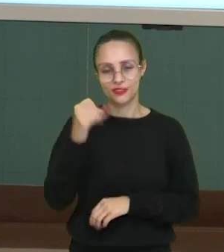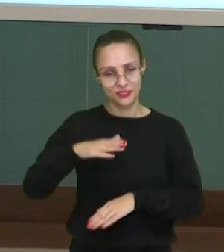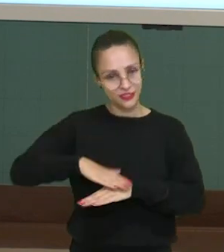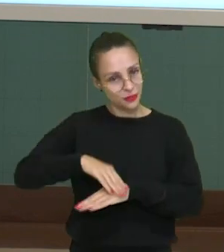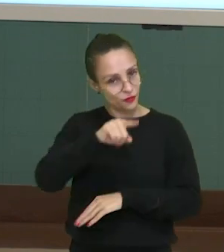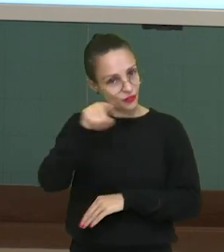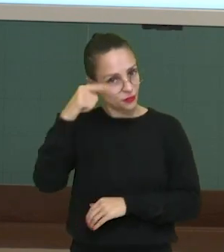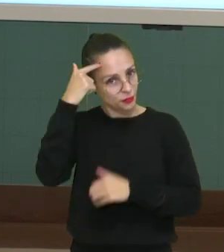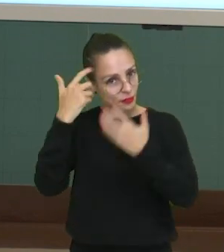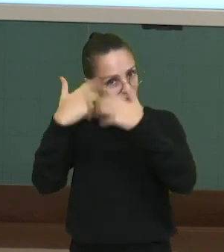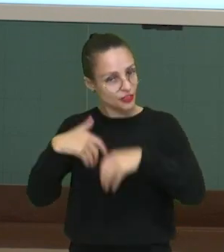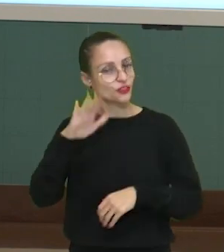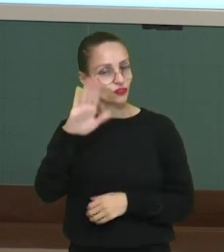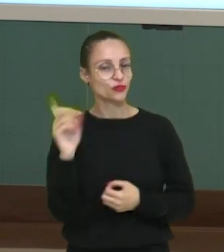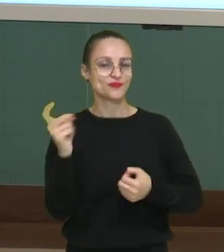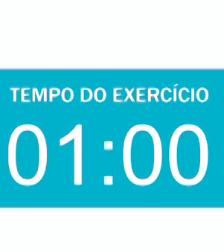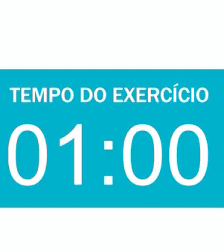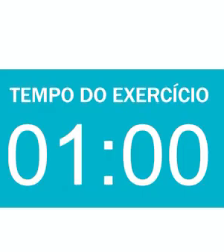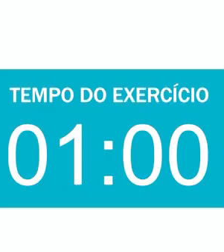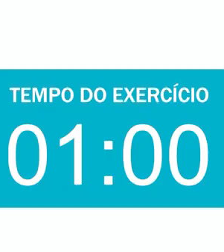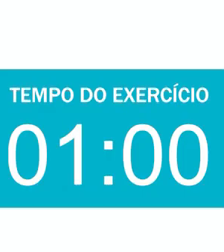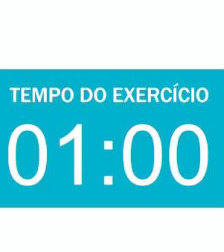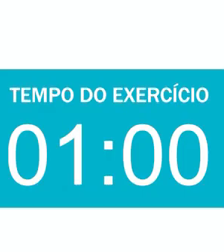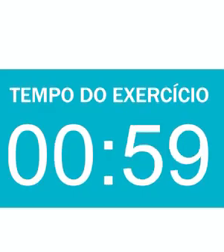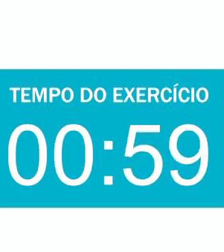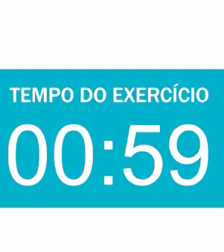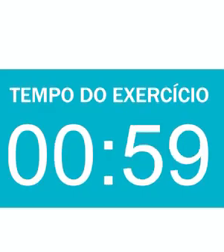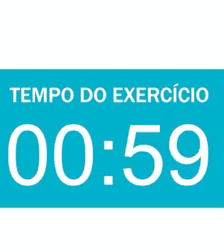vocês pensarem e eu já retorno.